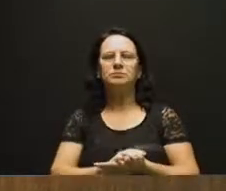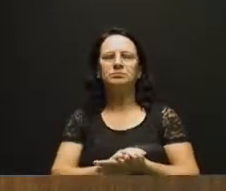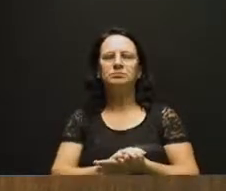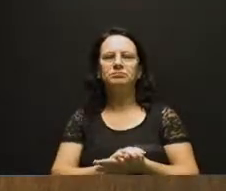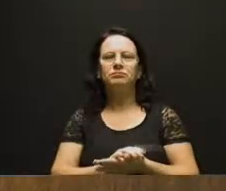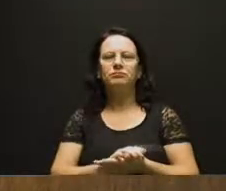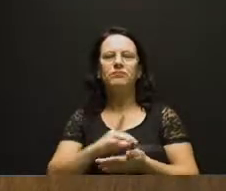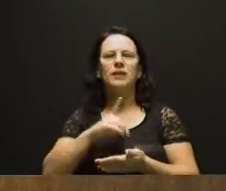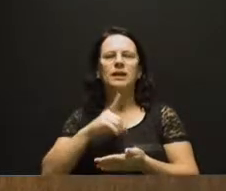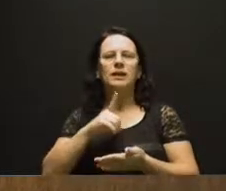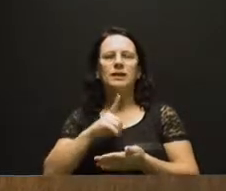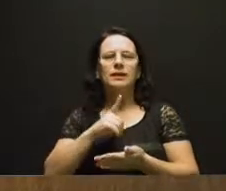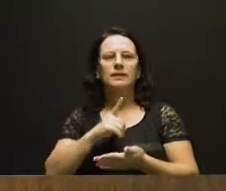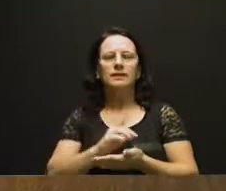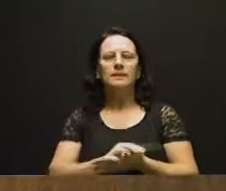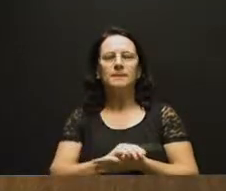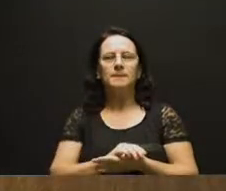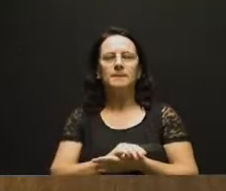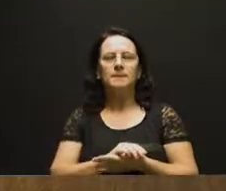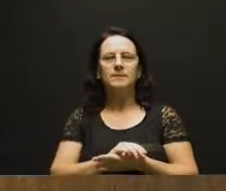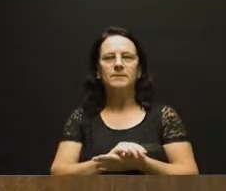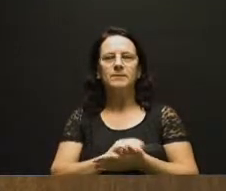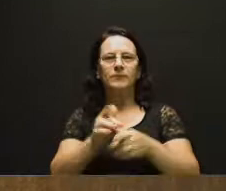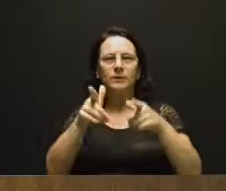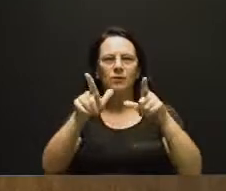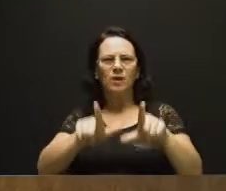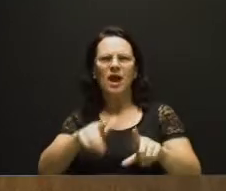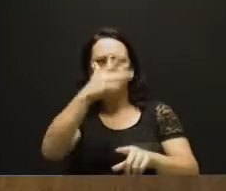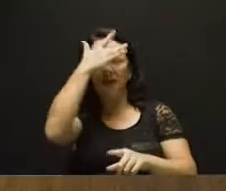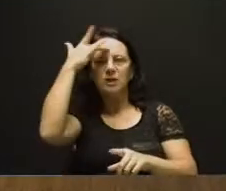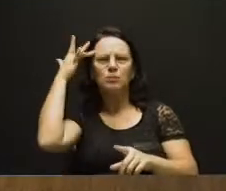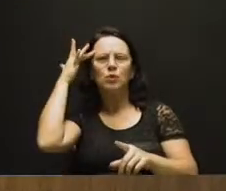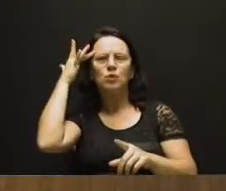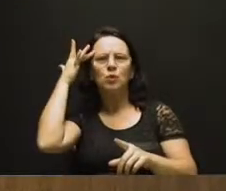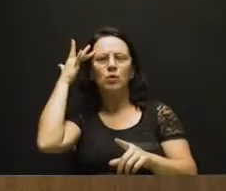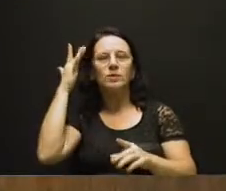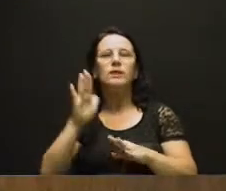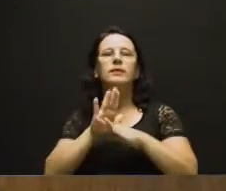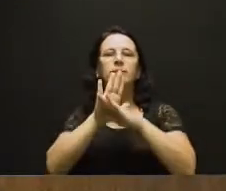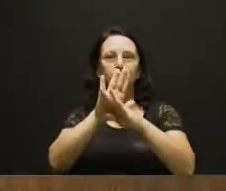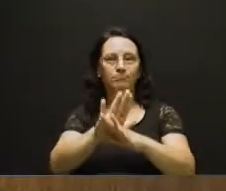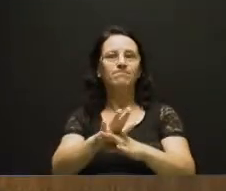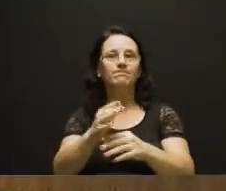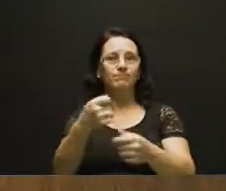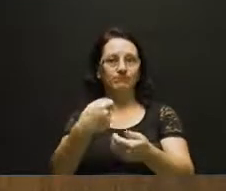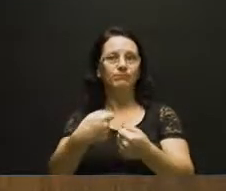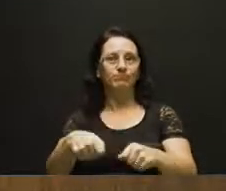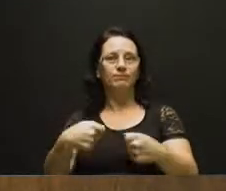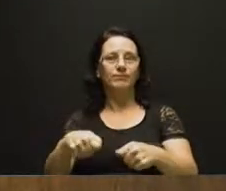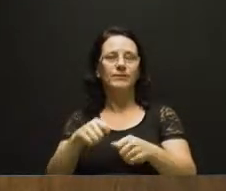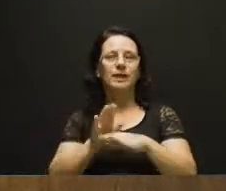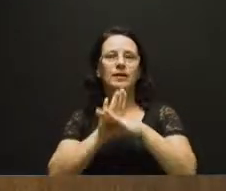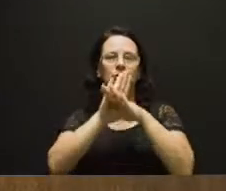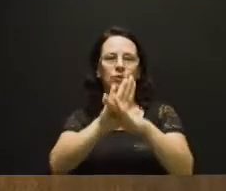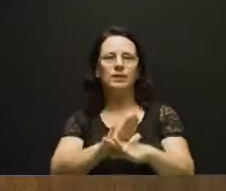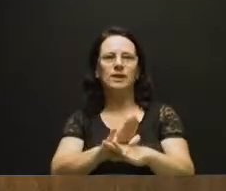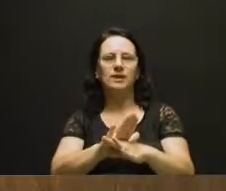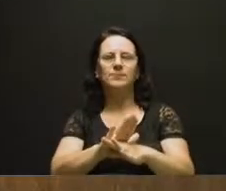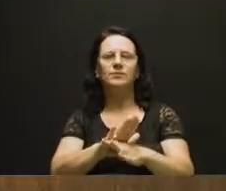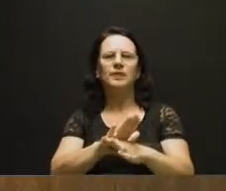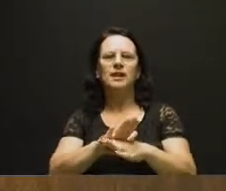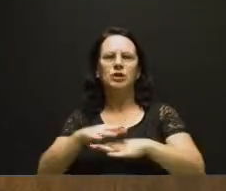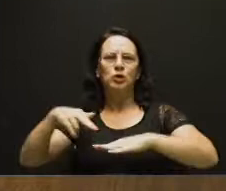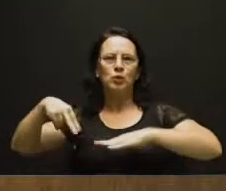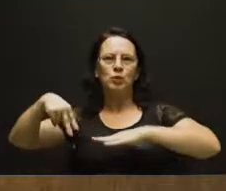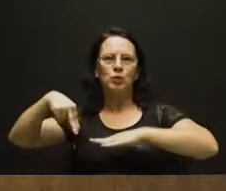deveriam se colocar no lugar dessas pessoas colaborassem seja na travessia